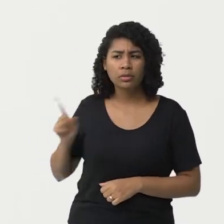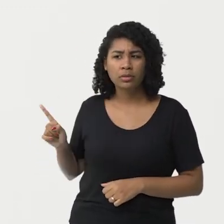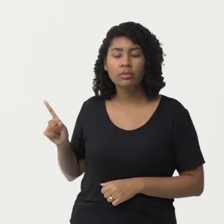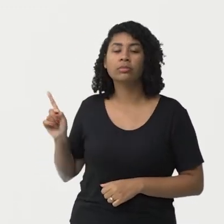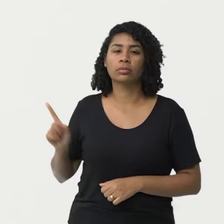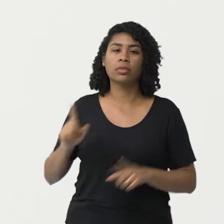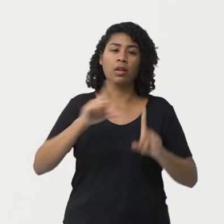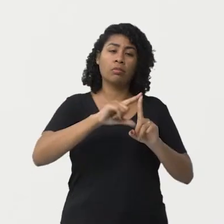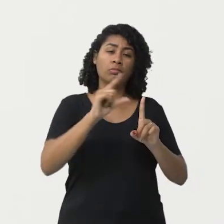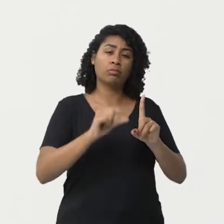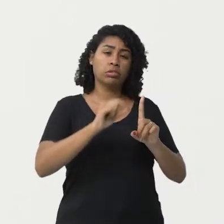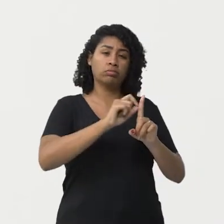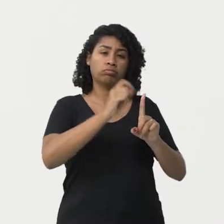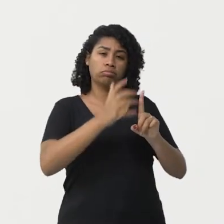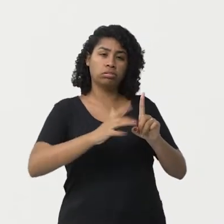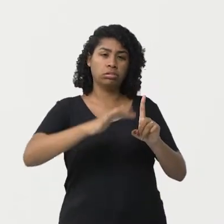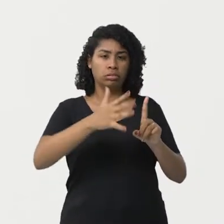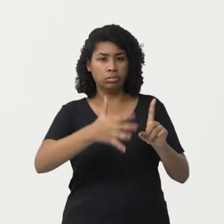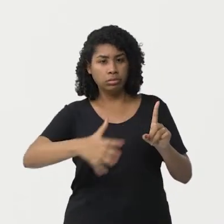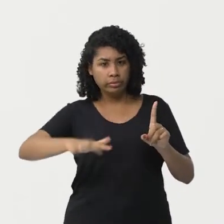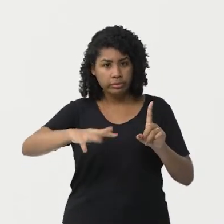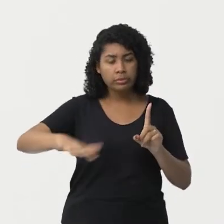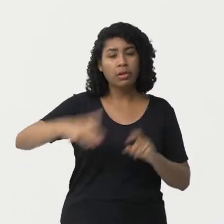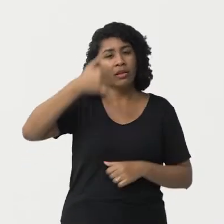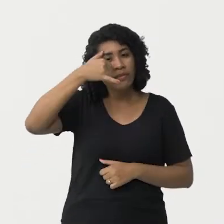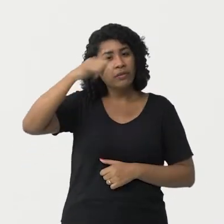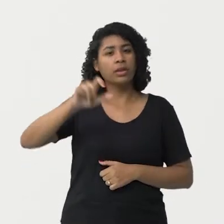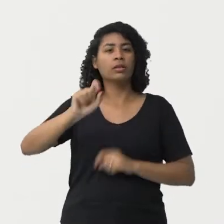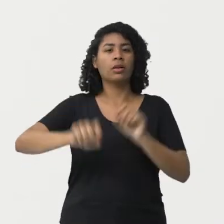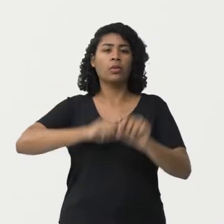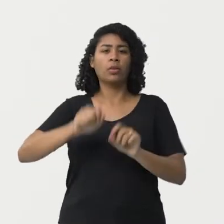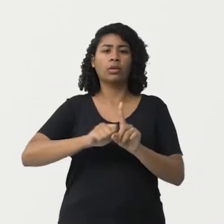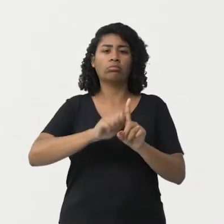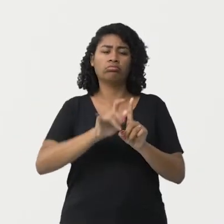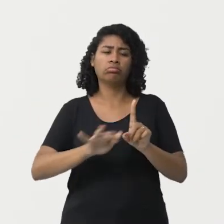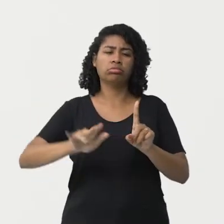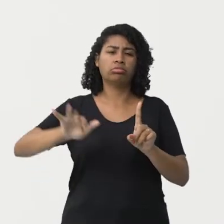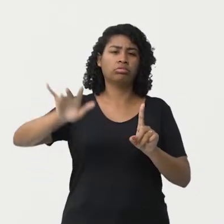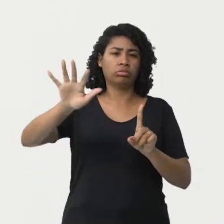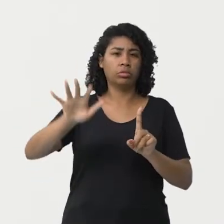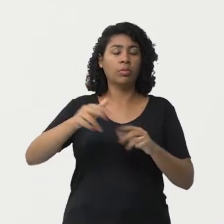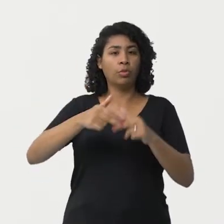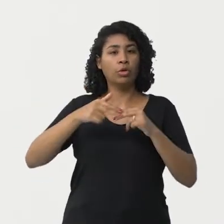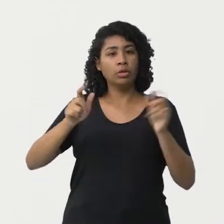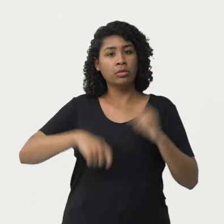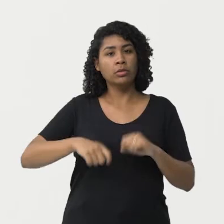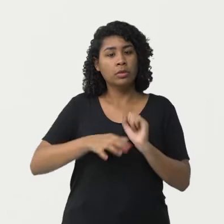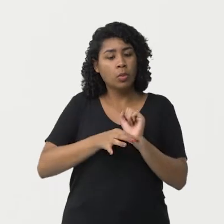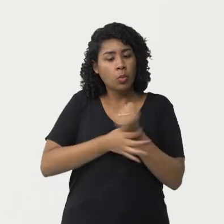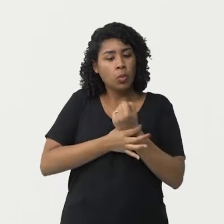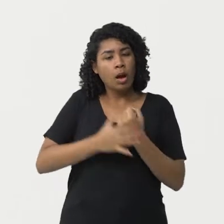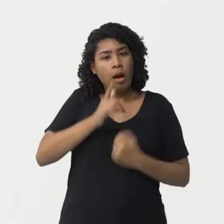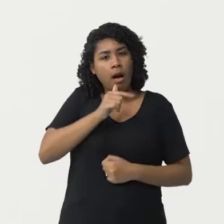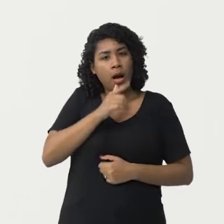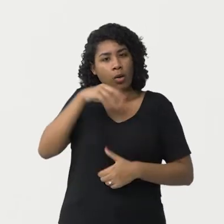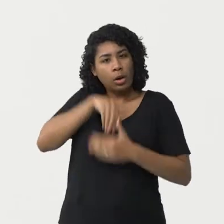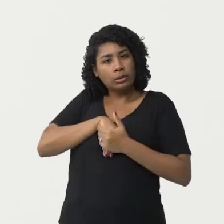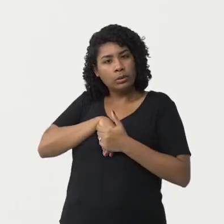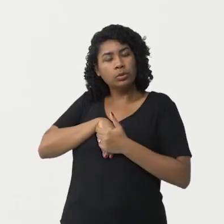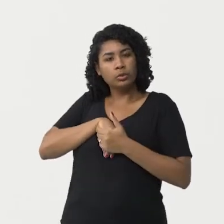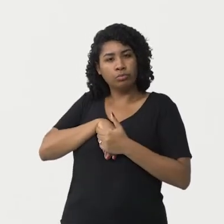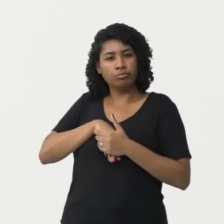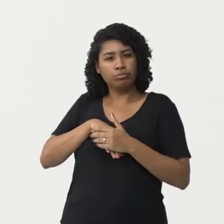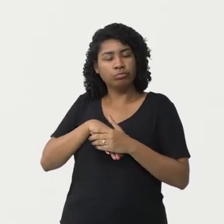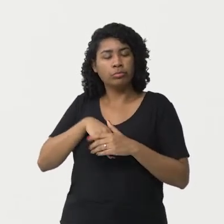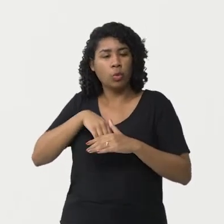folhas para que ela não precise fazer o processo de transpiração. Assim, ela consegue armazenar água. Então, ela perde suas